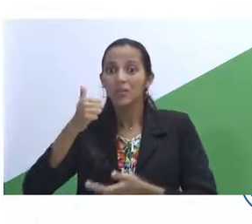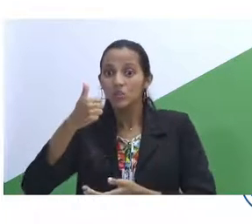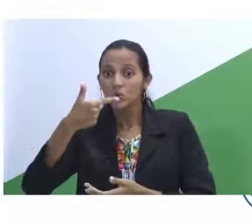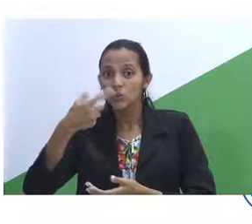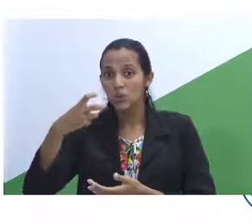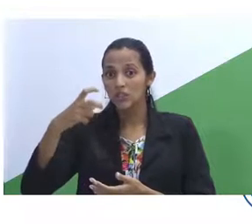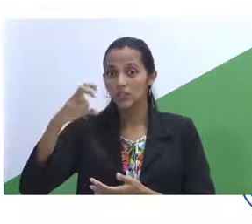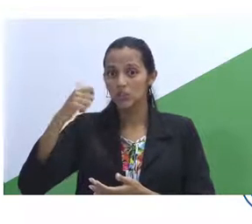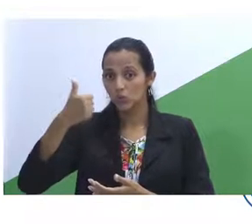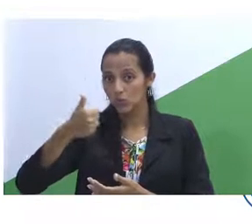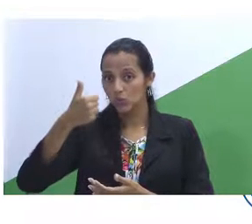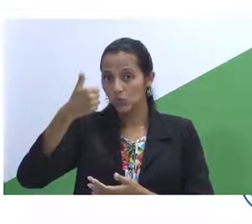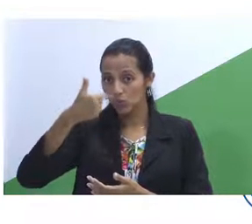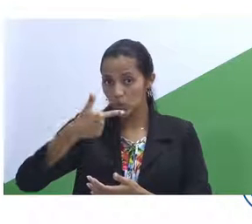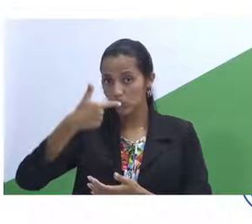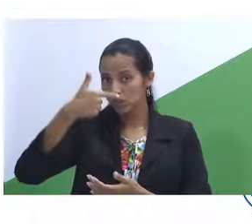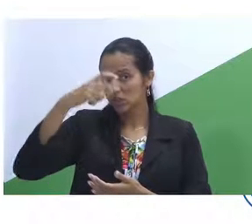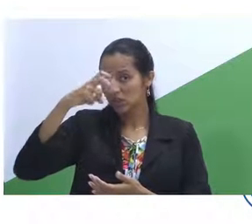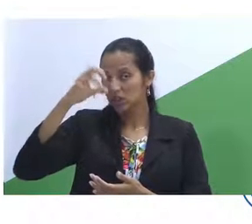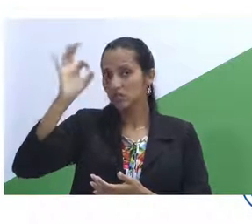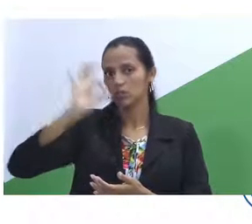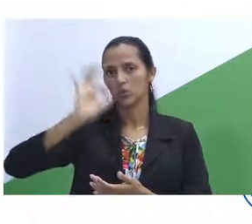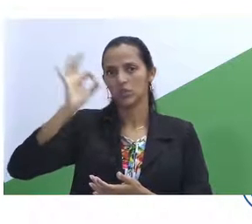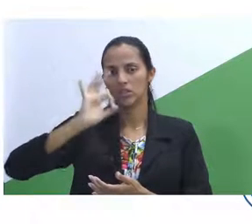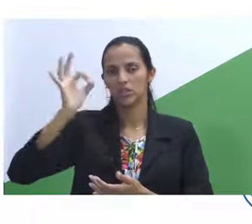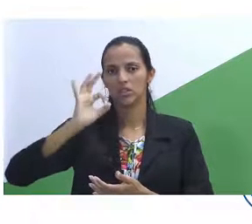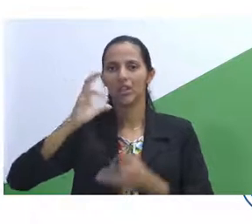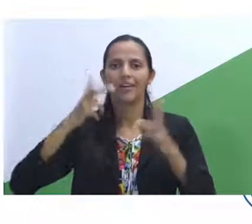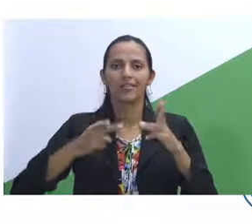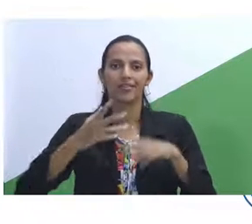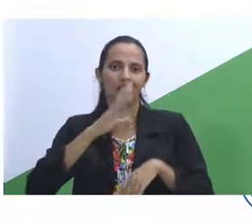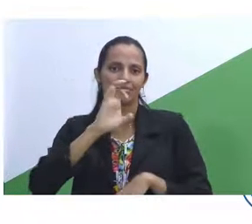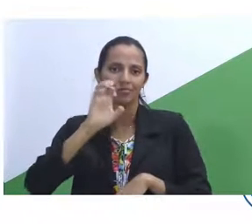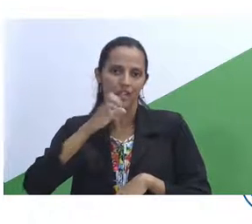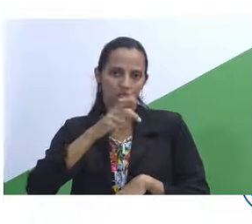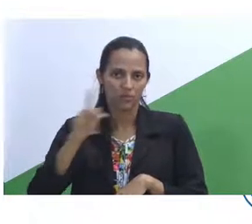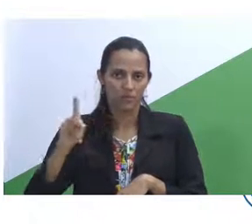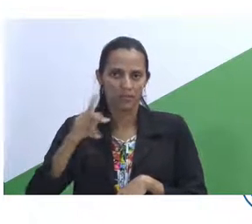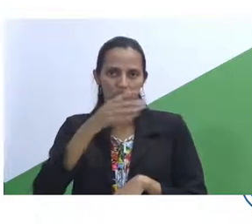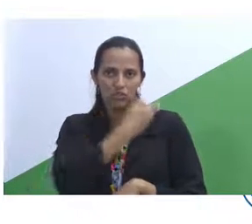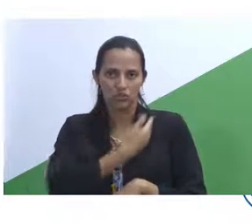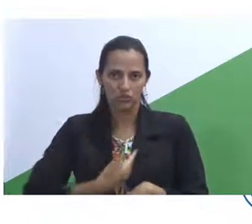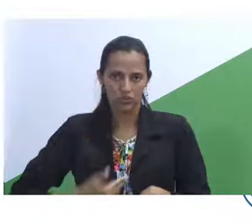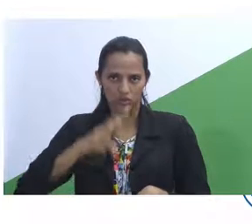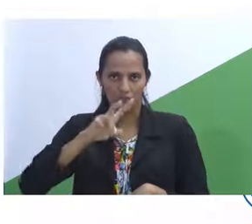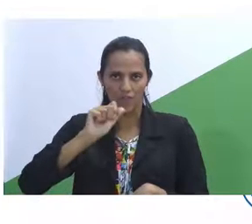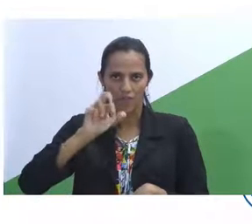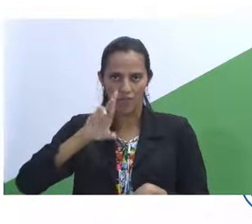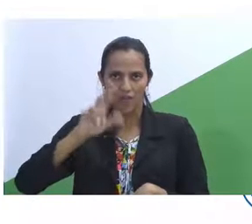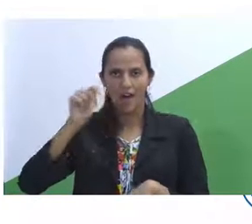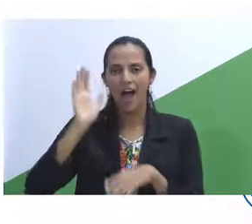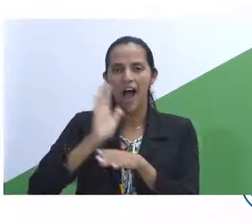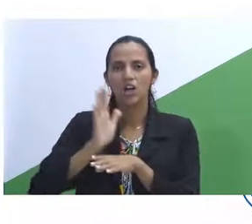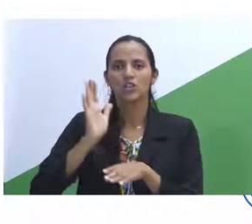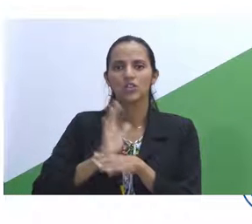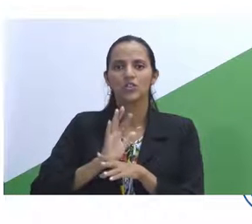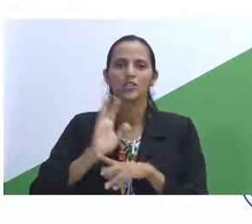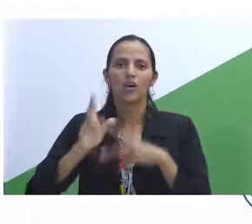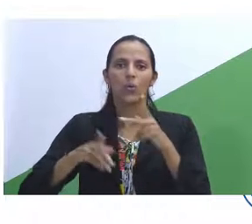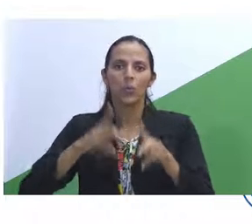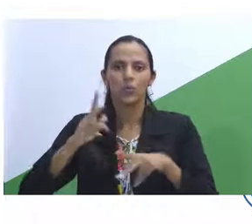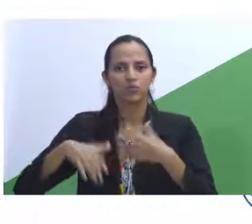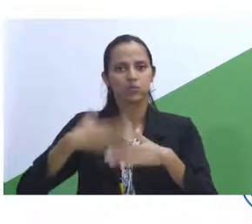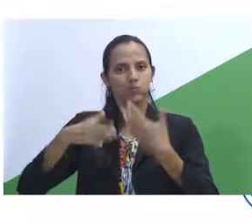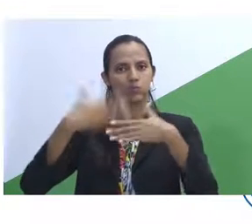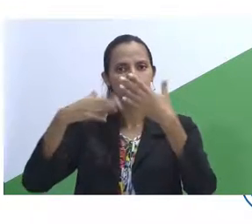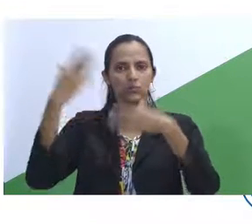varguista, ele vai trabalhar, né? Para a gente, então, melhorar esse nosso início, né? De industrialização, então,